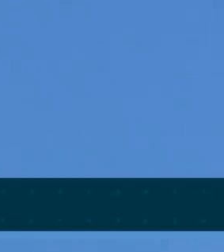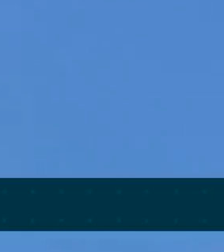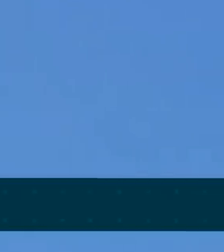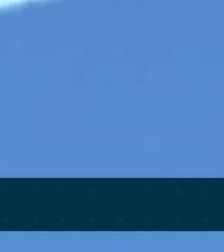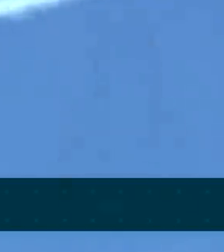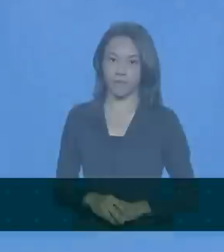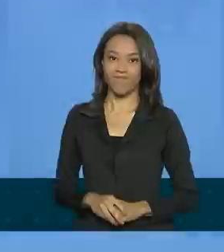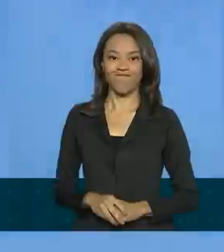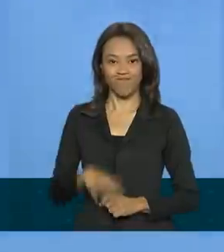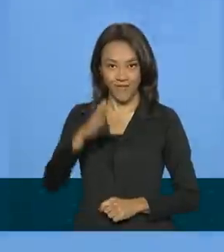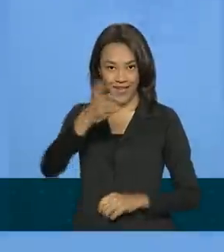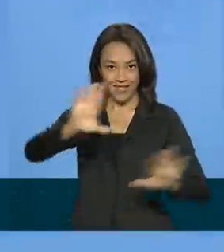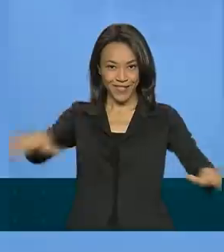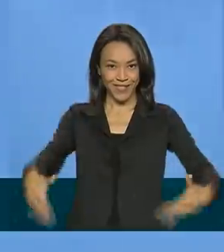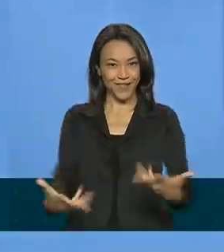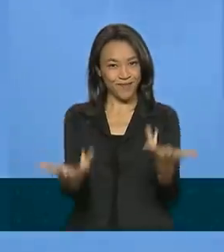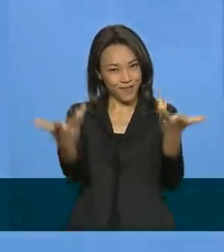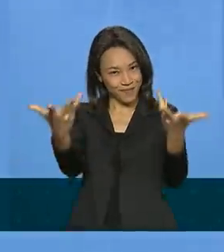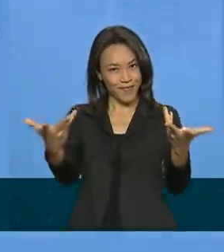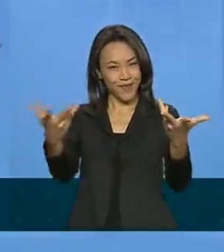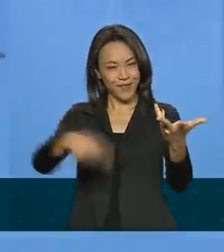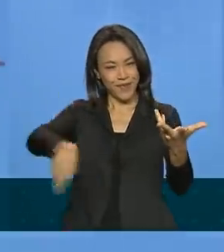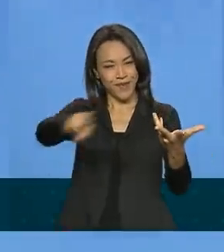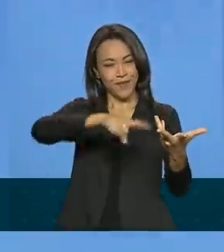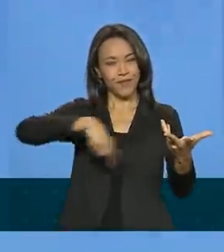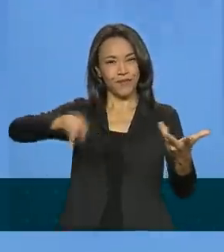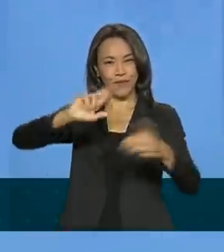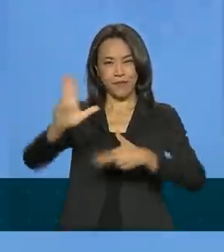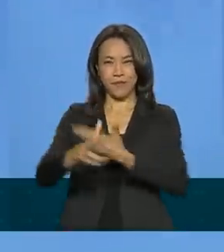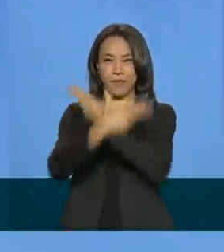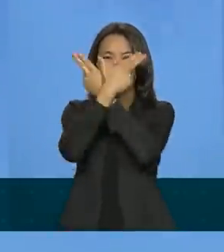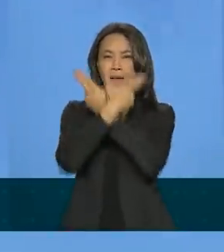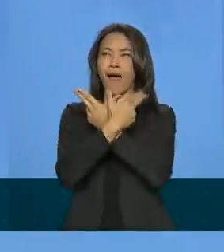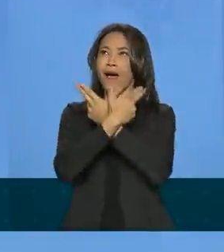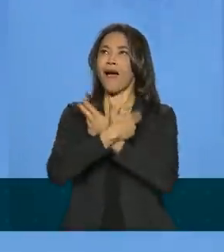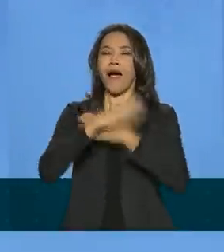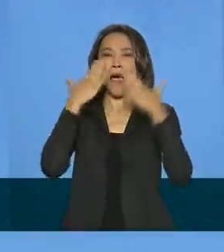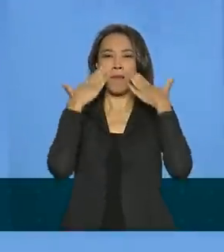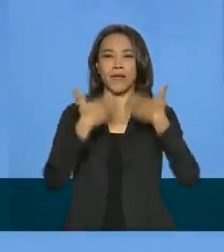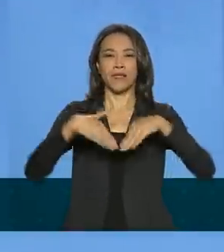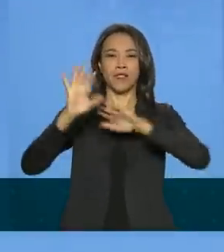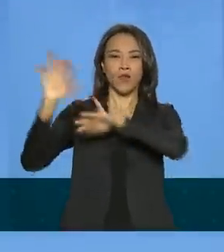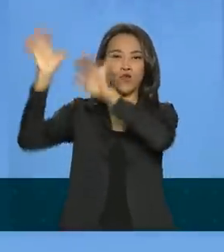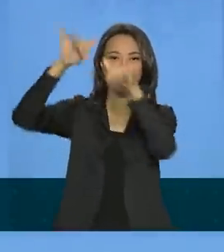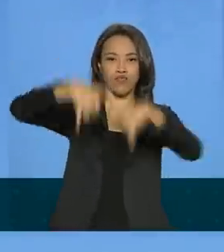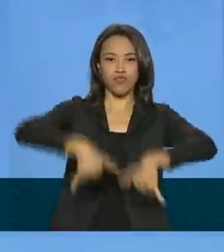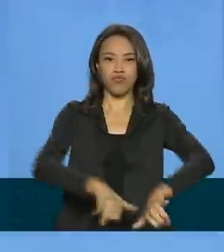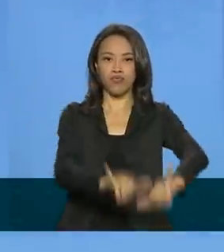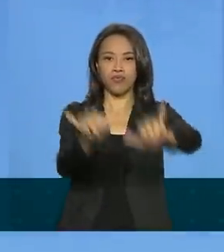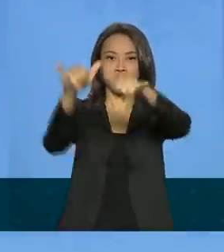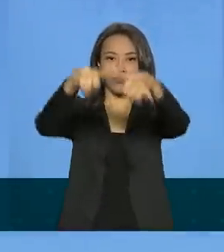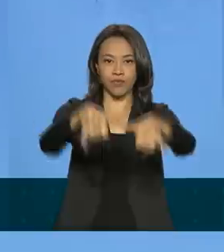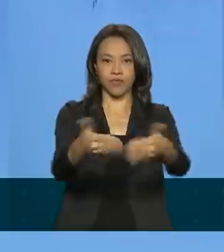A cerimônia encerrou com um desfile militar e a apresentação da Esquadrilha da Fumaça.